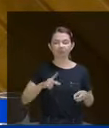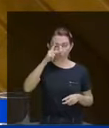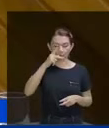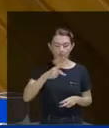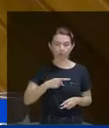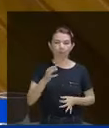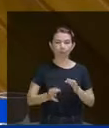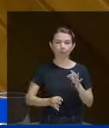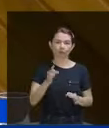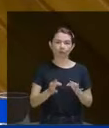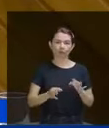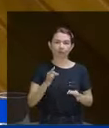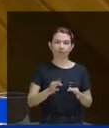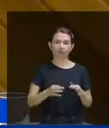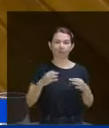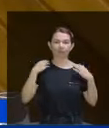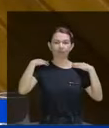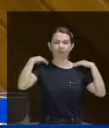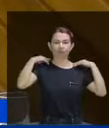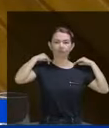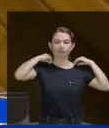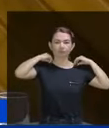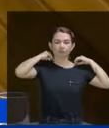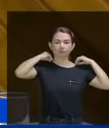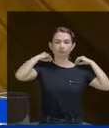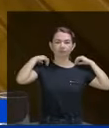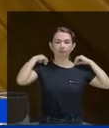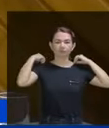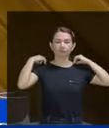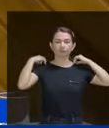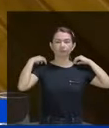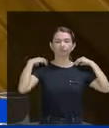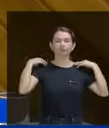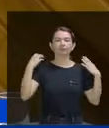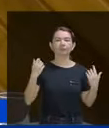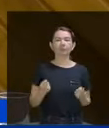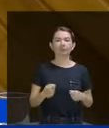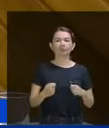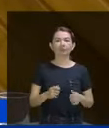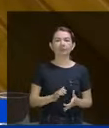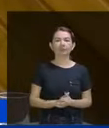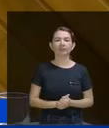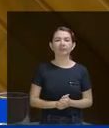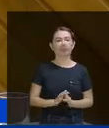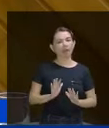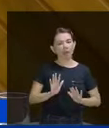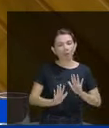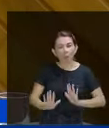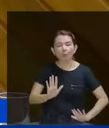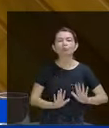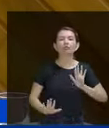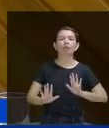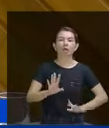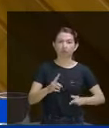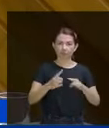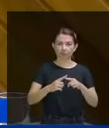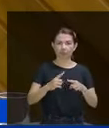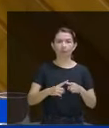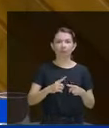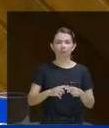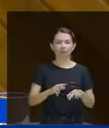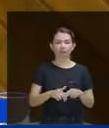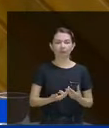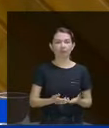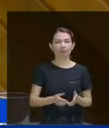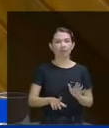julgamento procedente de ações que discutem a ocorrência dessa burla deve ser feito com bastante ponderação, na medida em que, a despeito